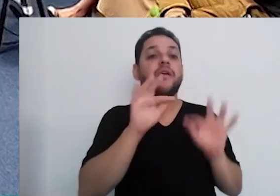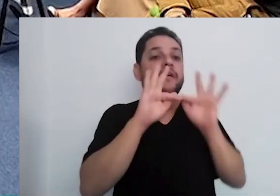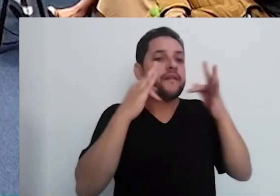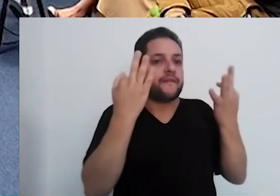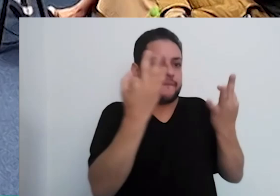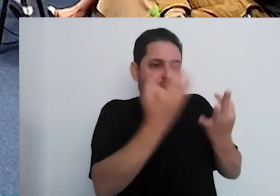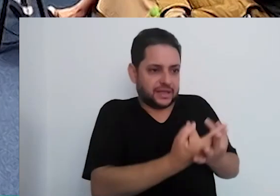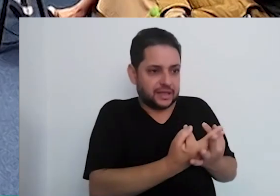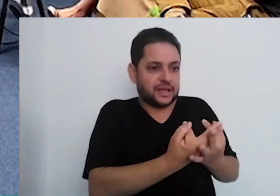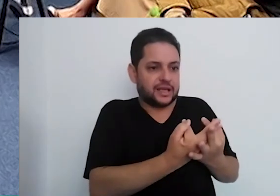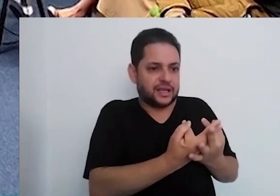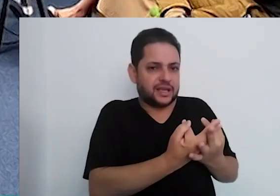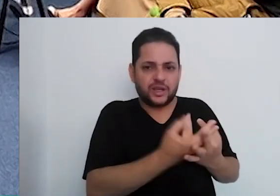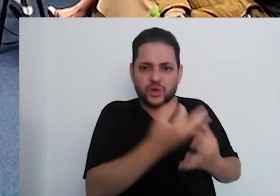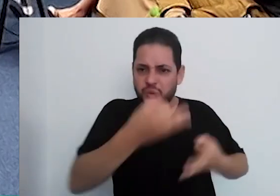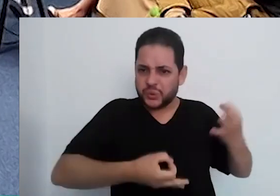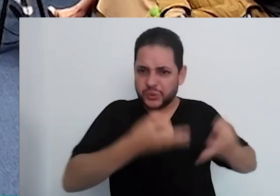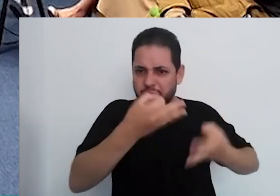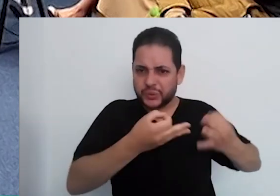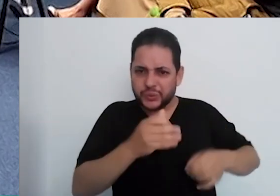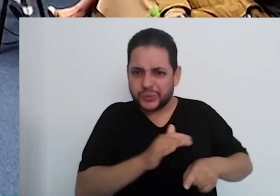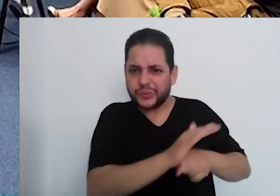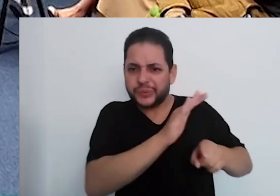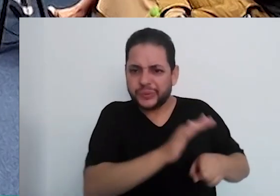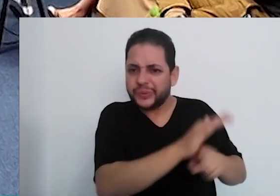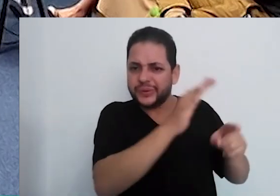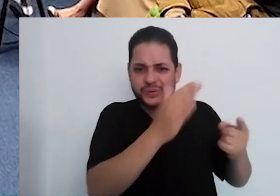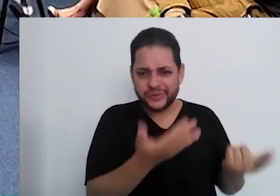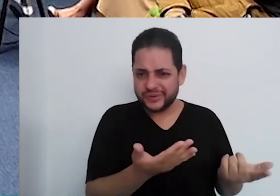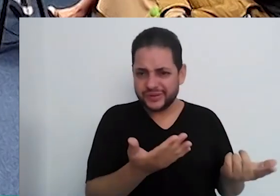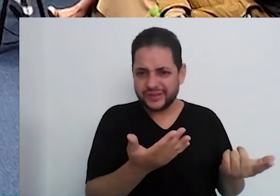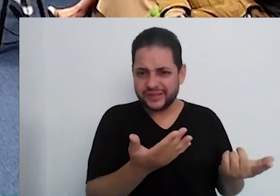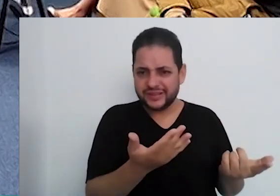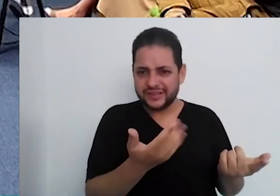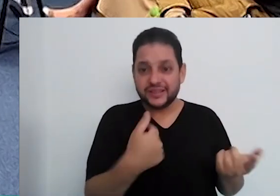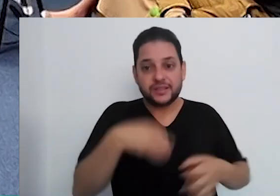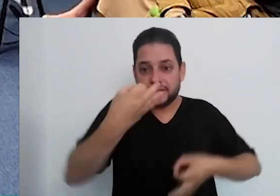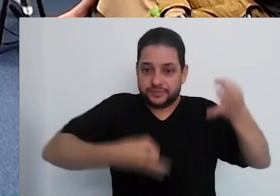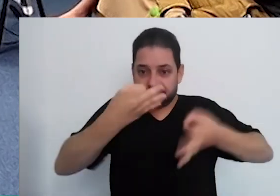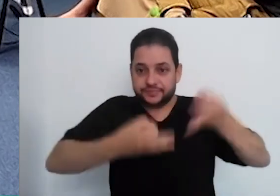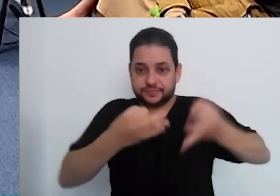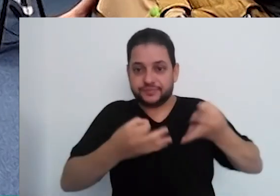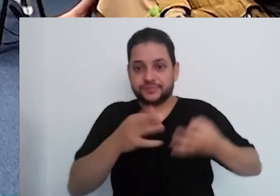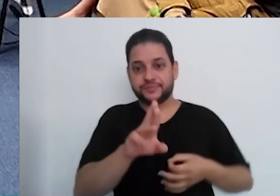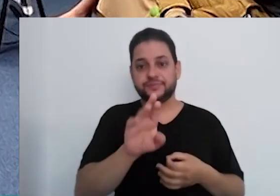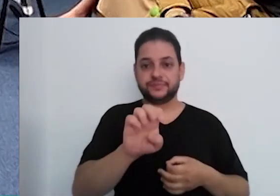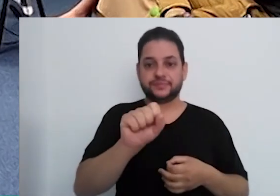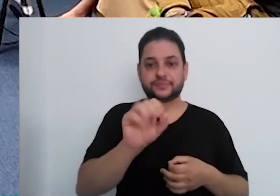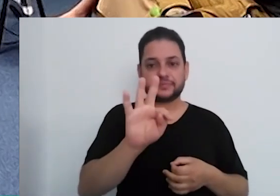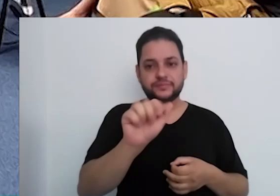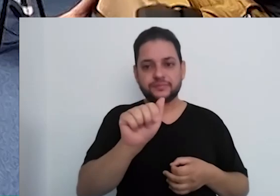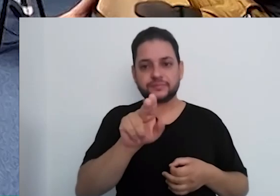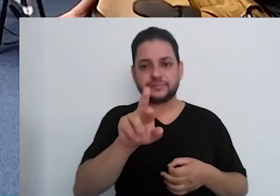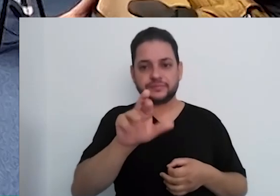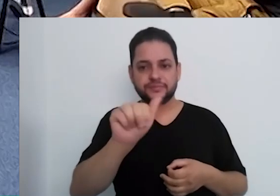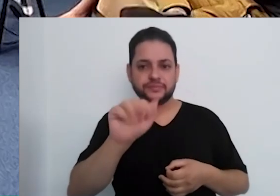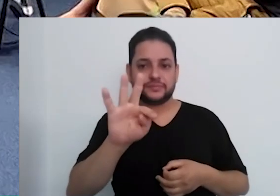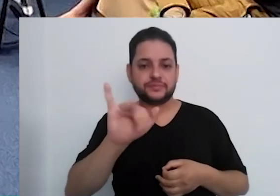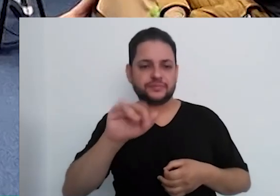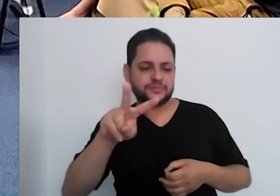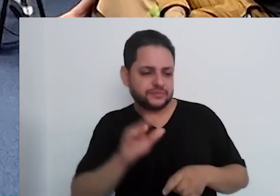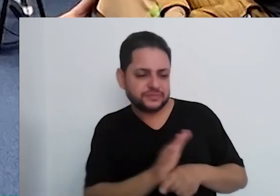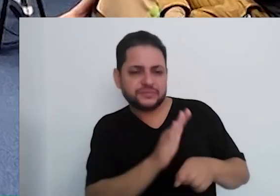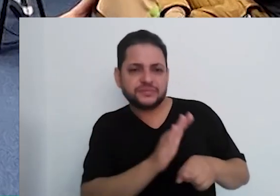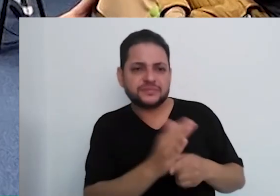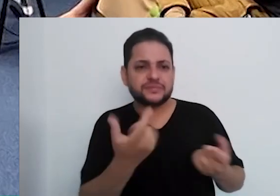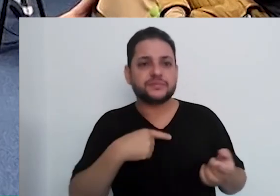restaurativa e não é tem nada a ver não tem nada a ver uma coisa com a outra mesmo a justiça restaurativa como como você tava falando que a gente foi aos poucos né no